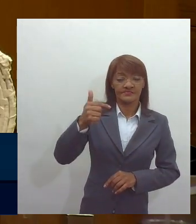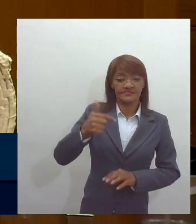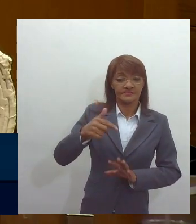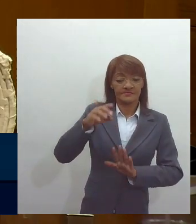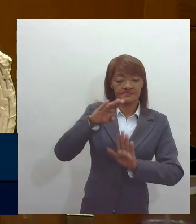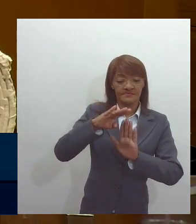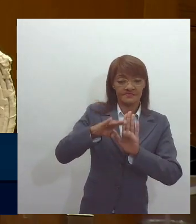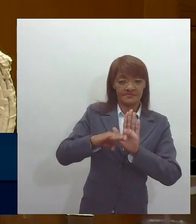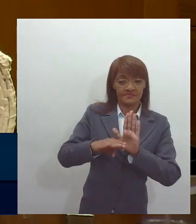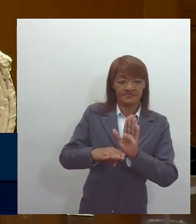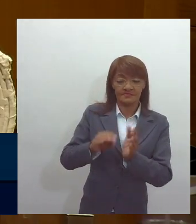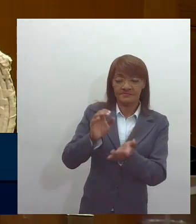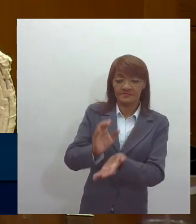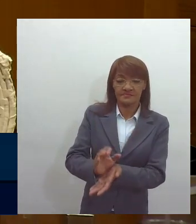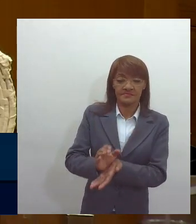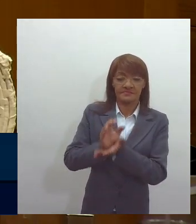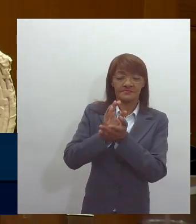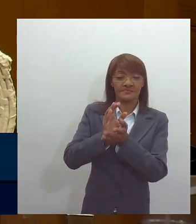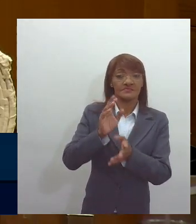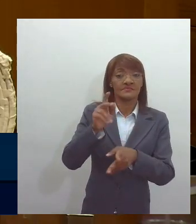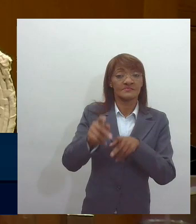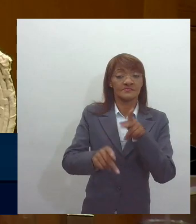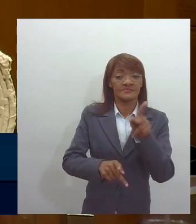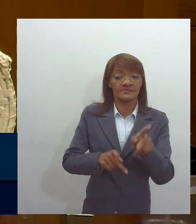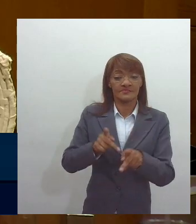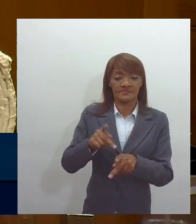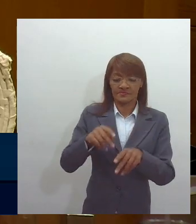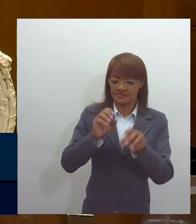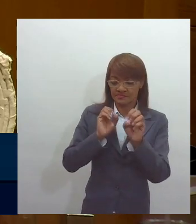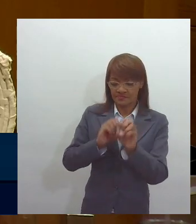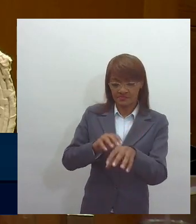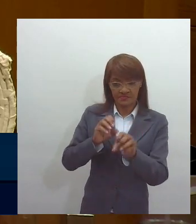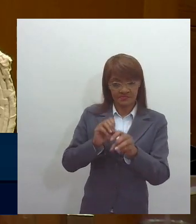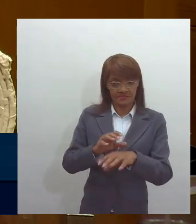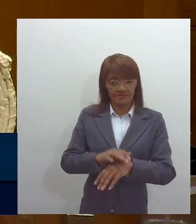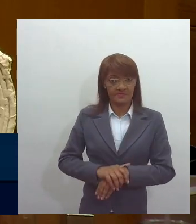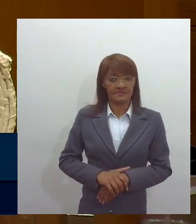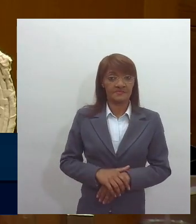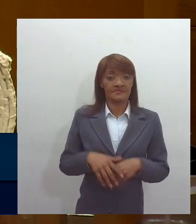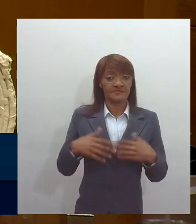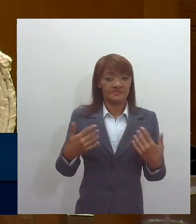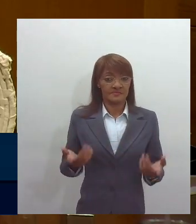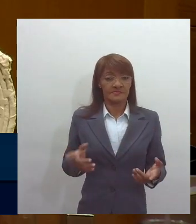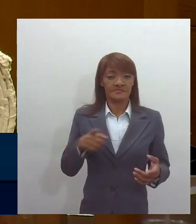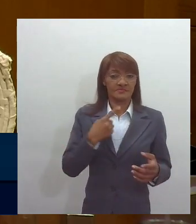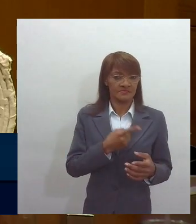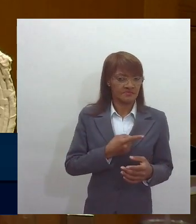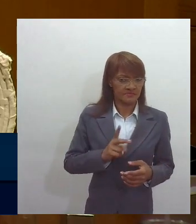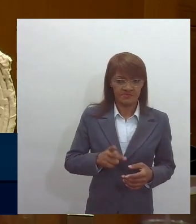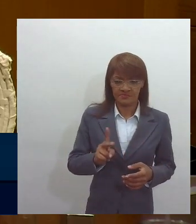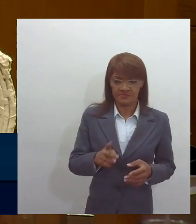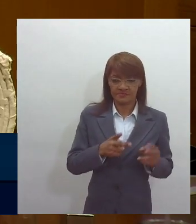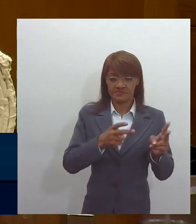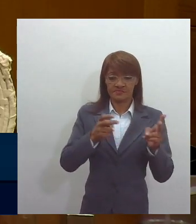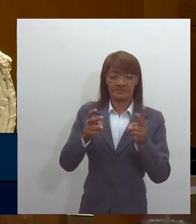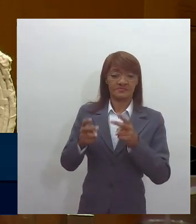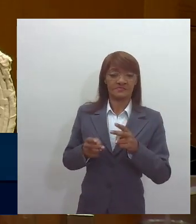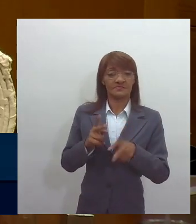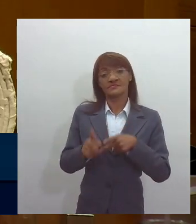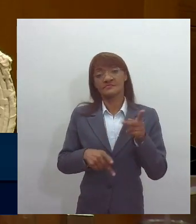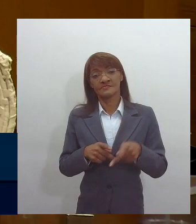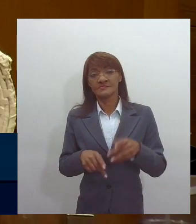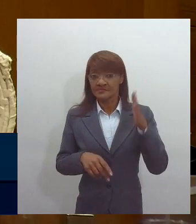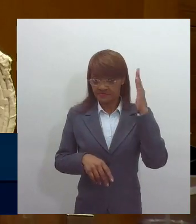de Educação, que é uma ferramenta que a gente está escutando o povo. E sabe que a gente trouxe ontem, virtualmente, eu até